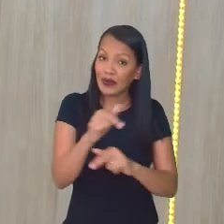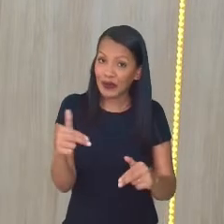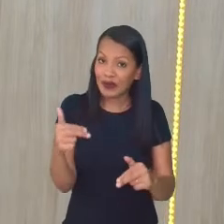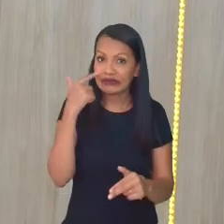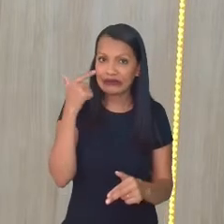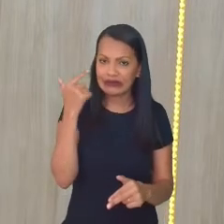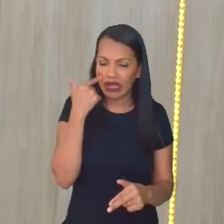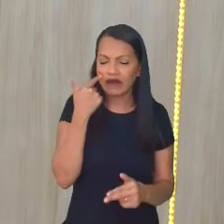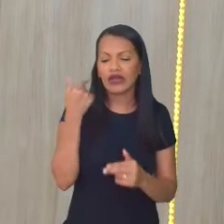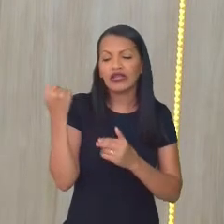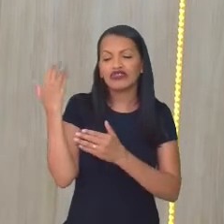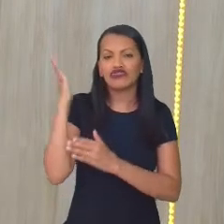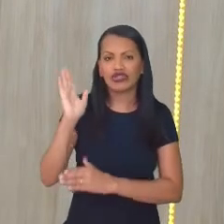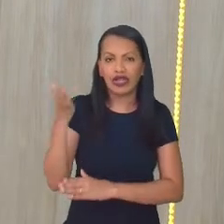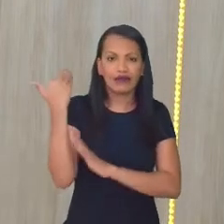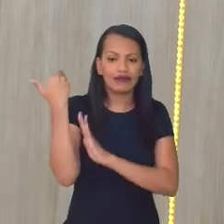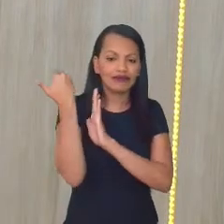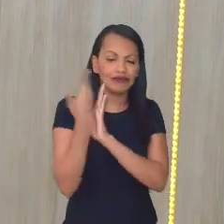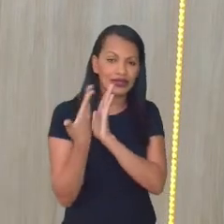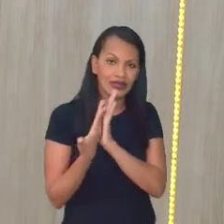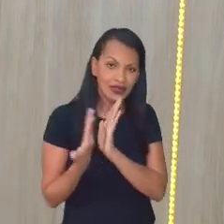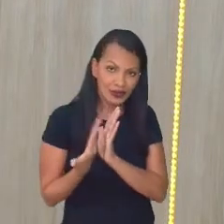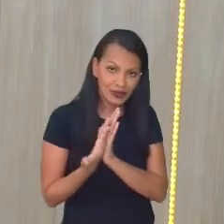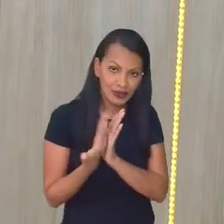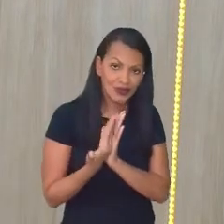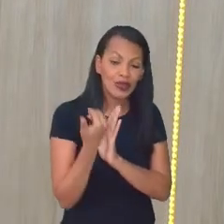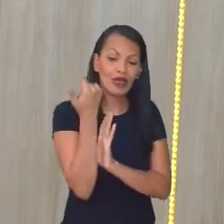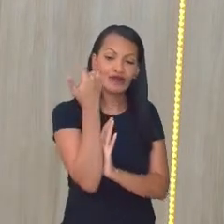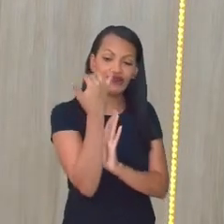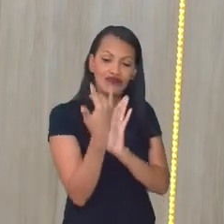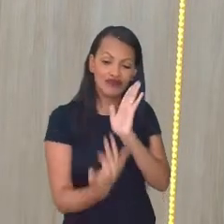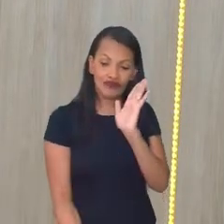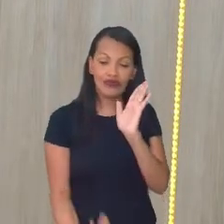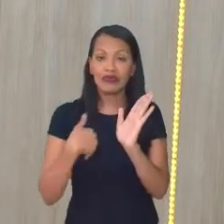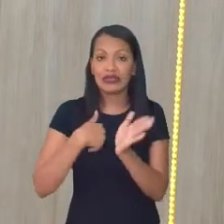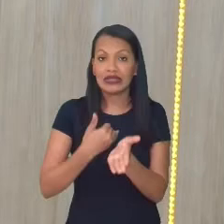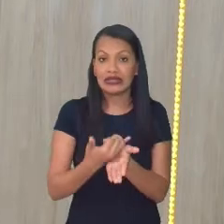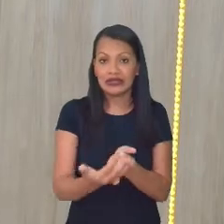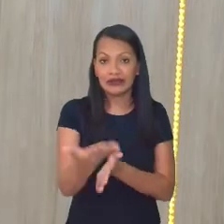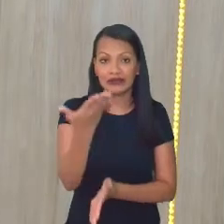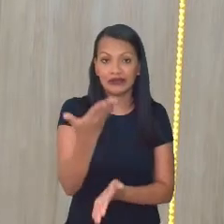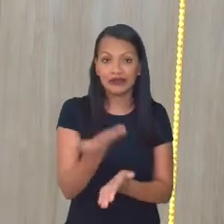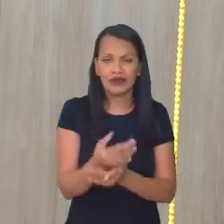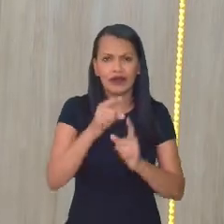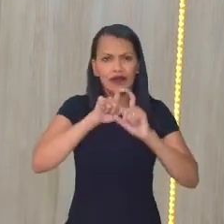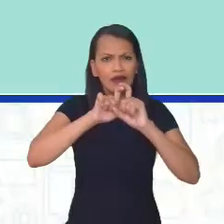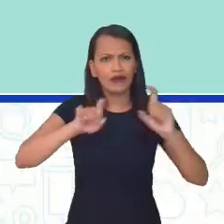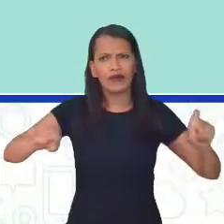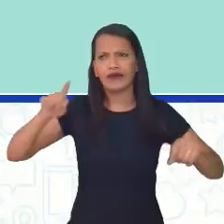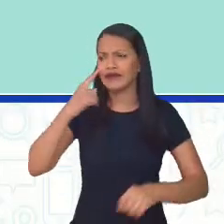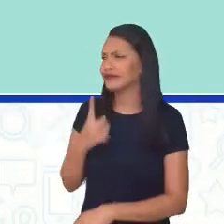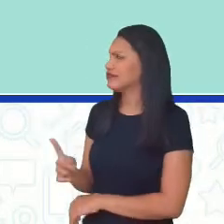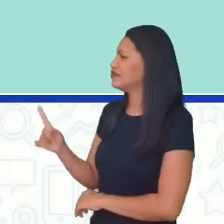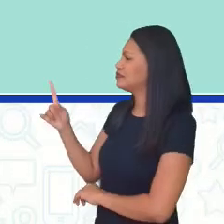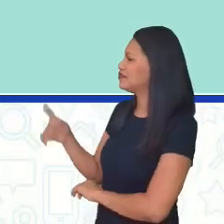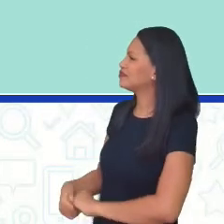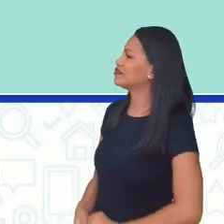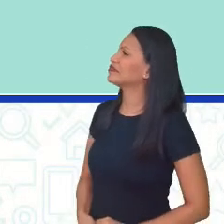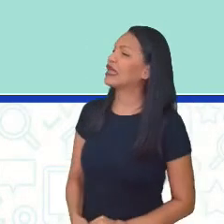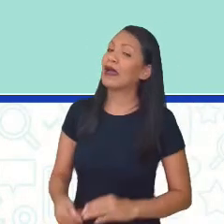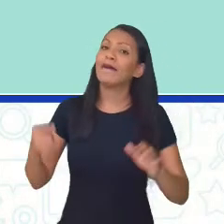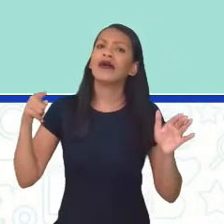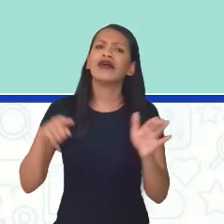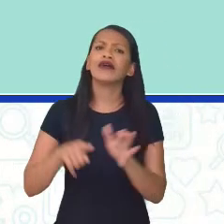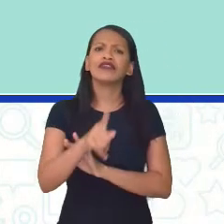durante todas as nossas aulas. E dando início à nossa aula, eu trouxe essa perguntinha para que será que vocês